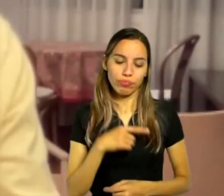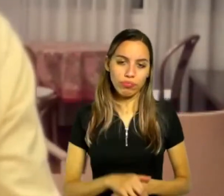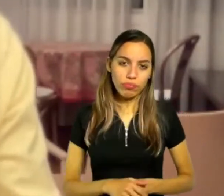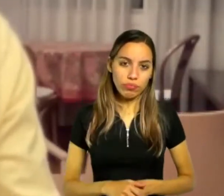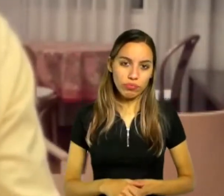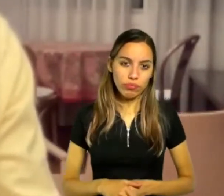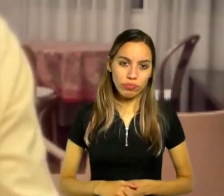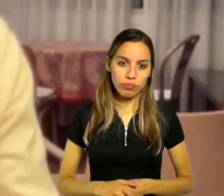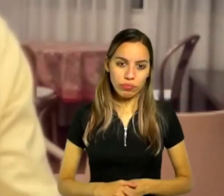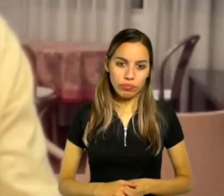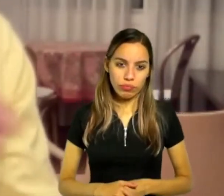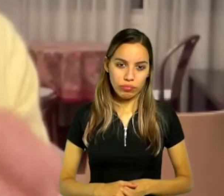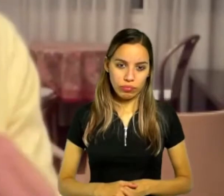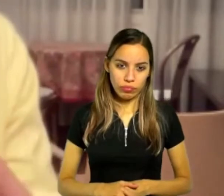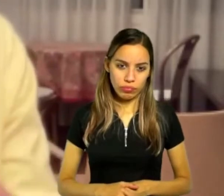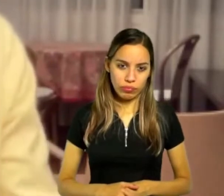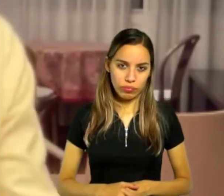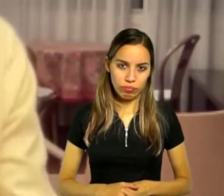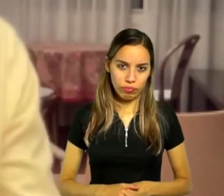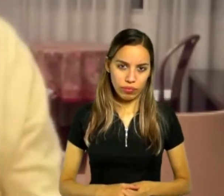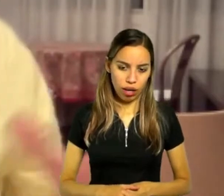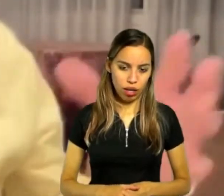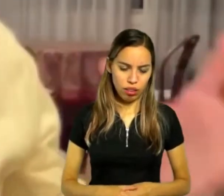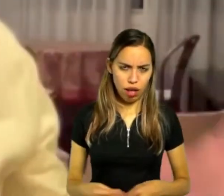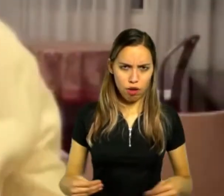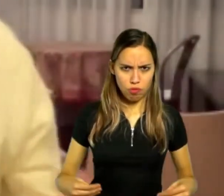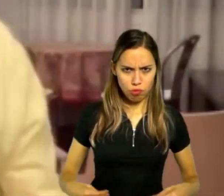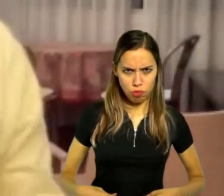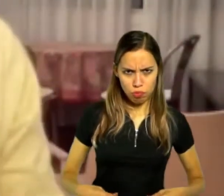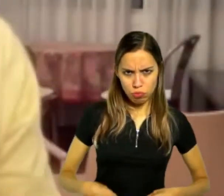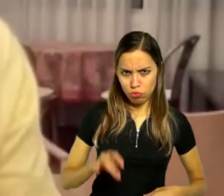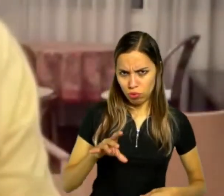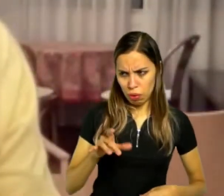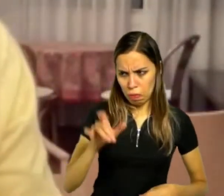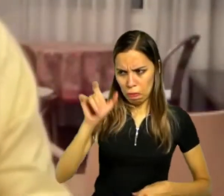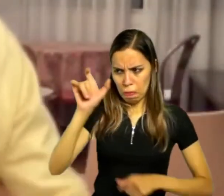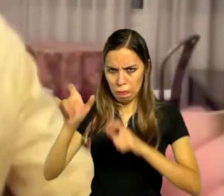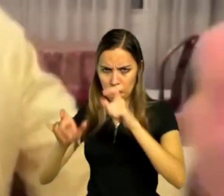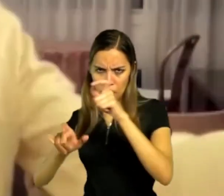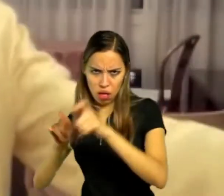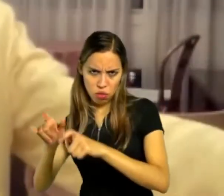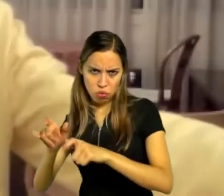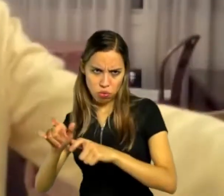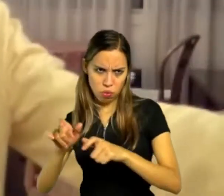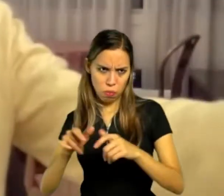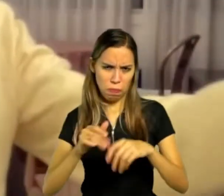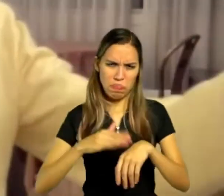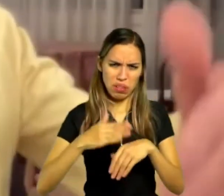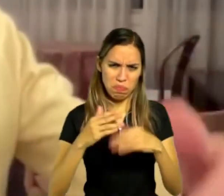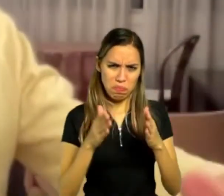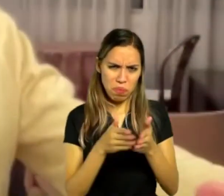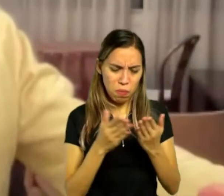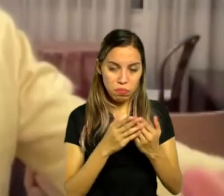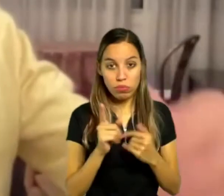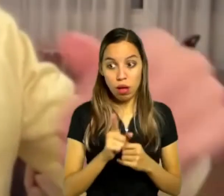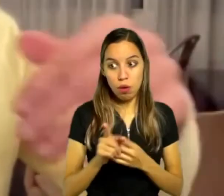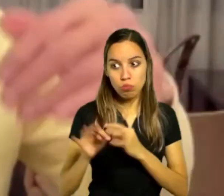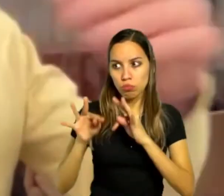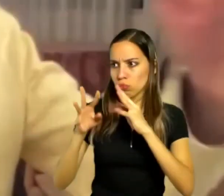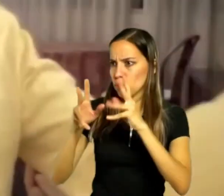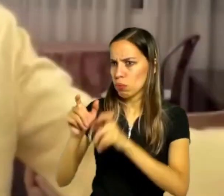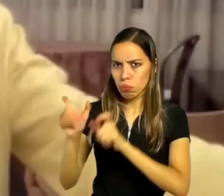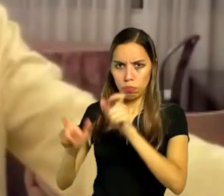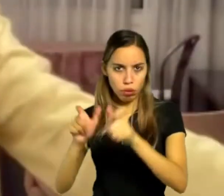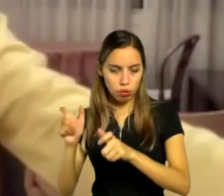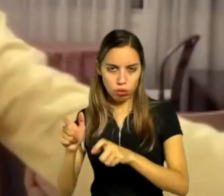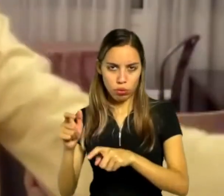limitada a pequenos bolsões, não, eram populações todas que saíam das suas casas nas épocas de seca,